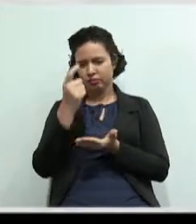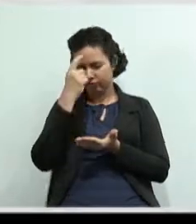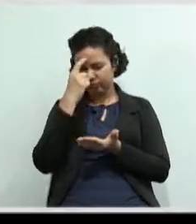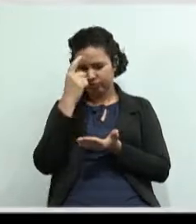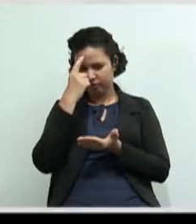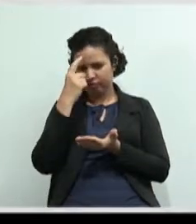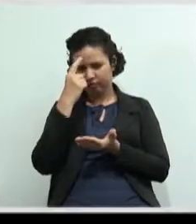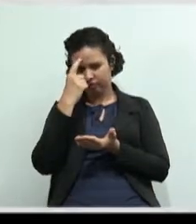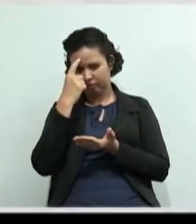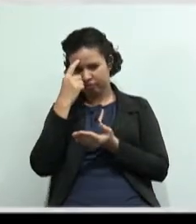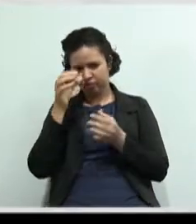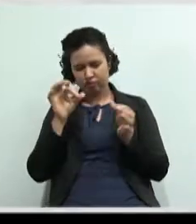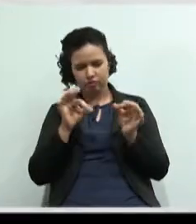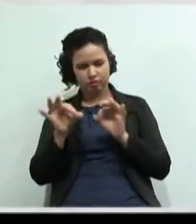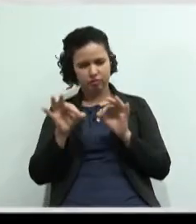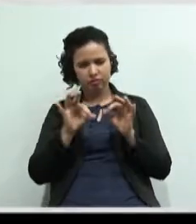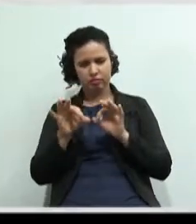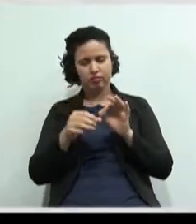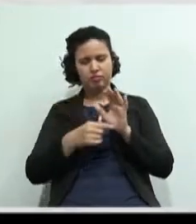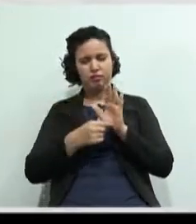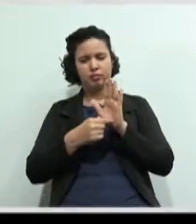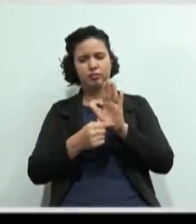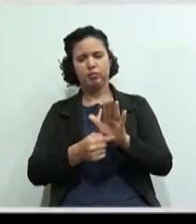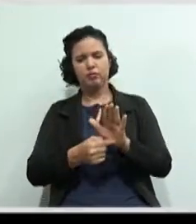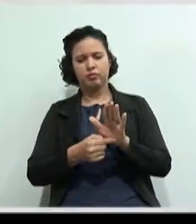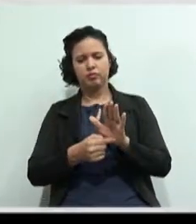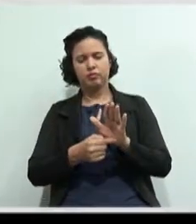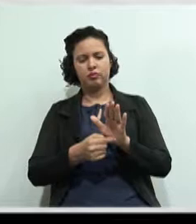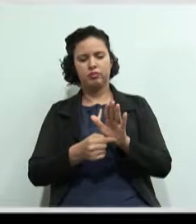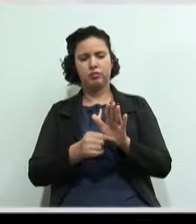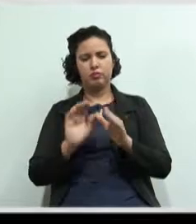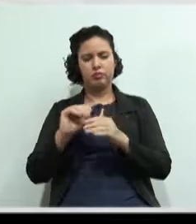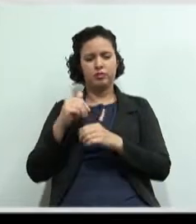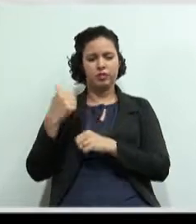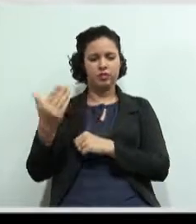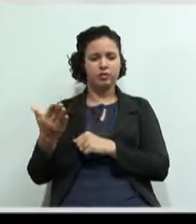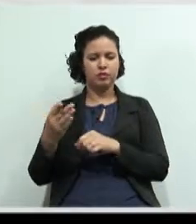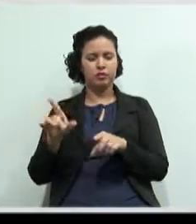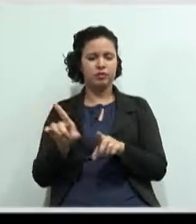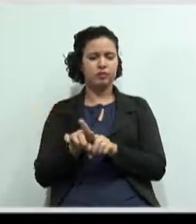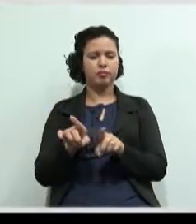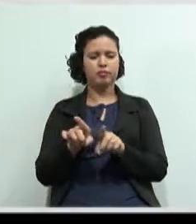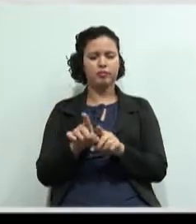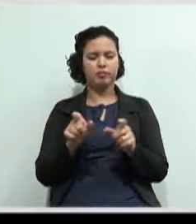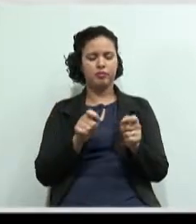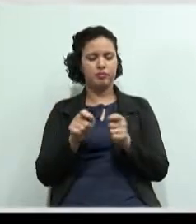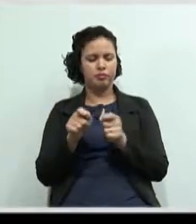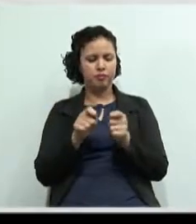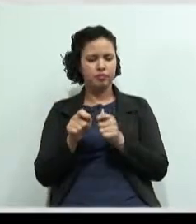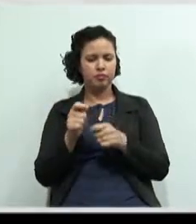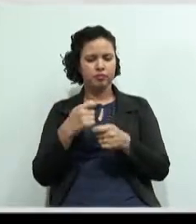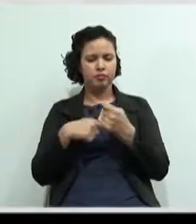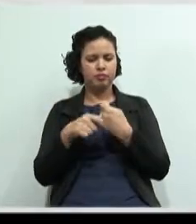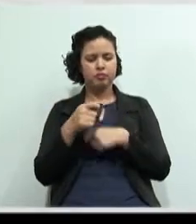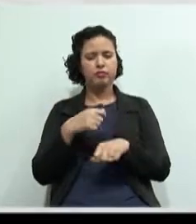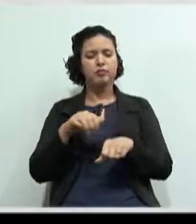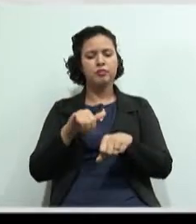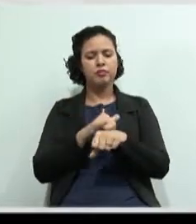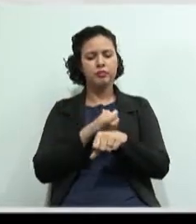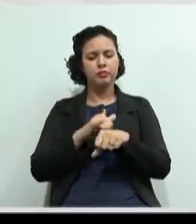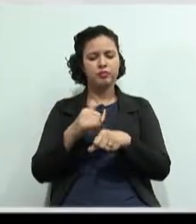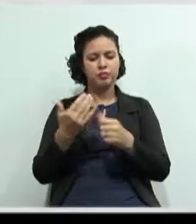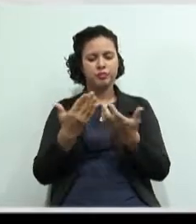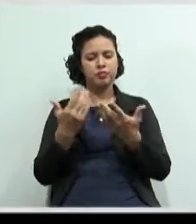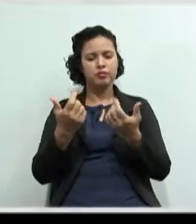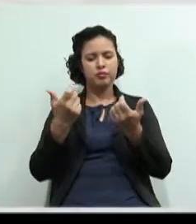terceiro item é o planejamento orientado para o exterior. E é claro, para finalizar, a administração estratégica. Vamos explicar cada um